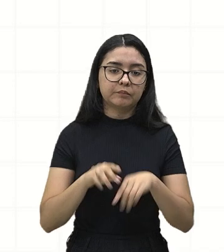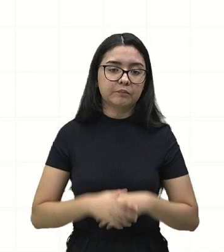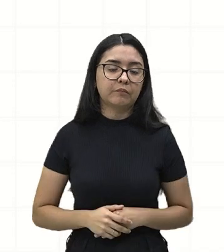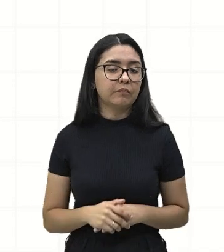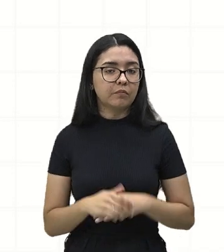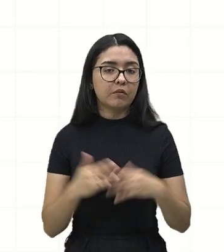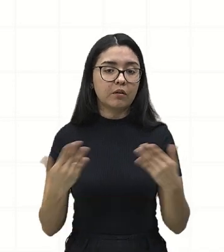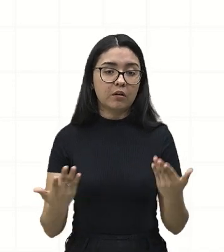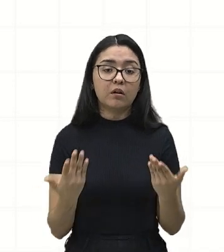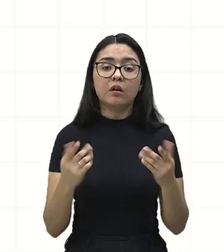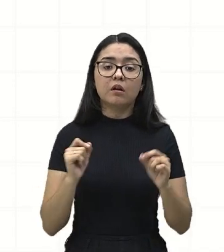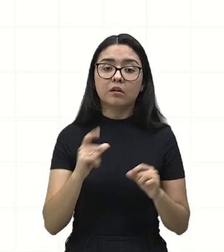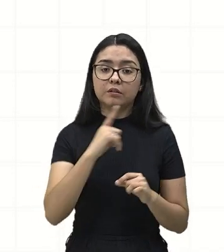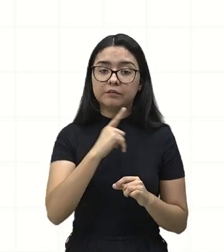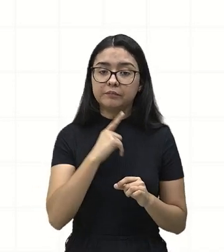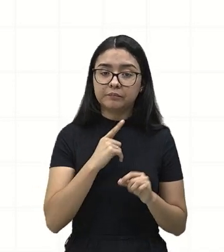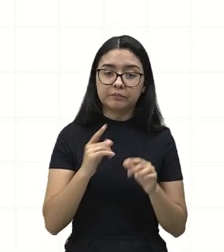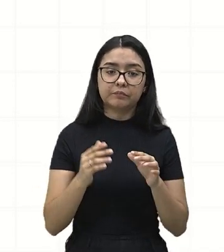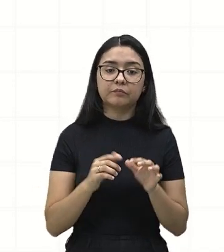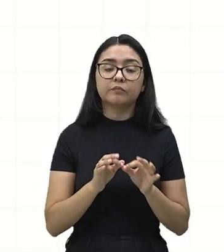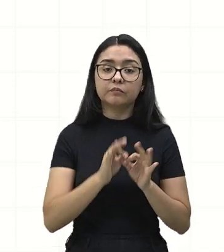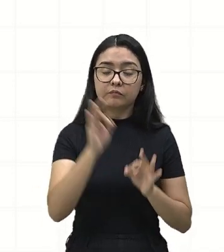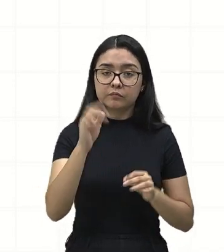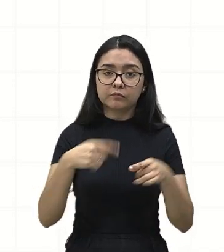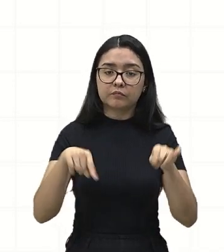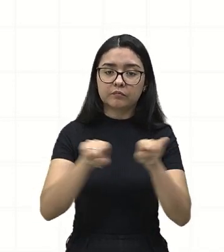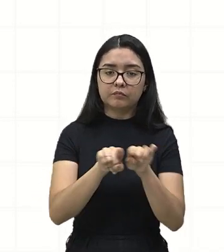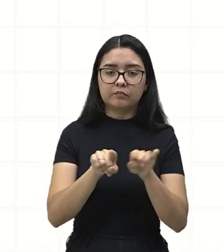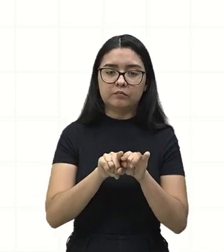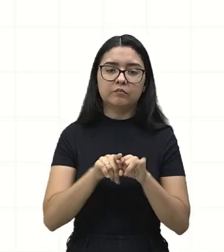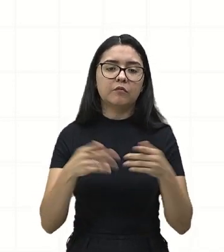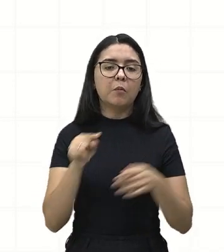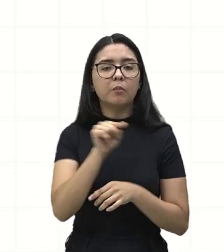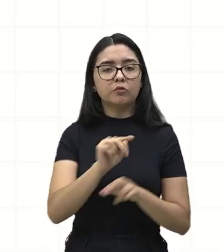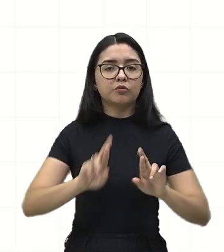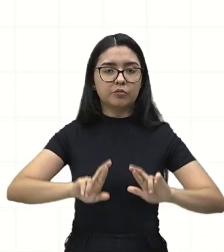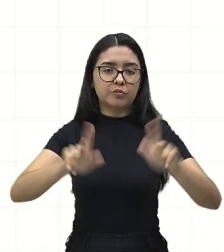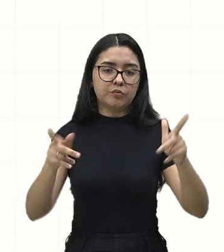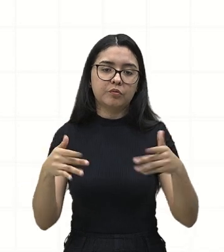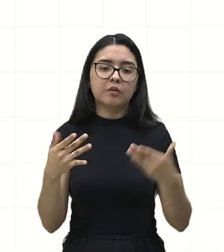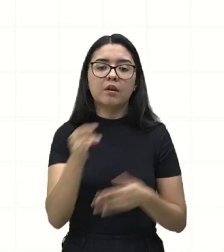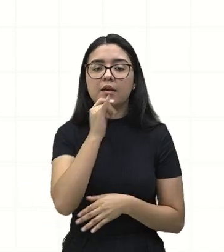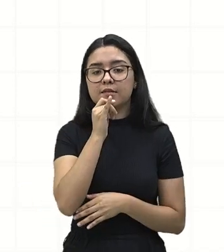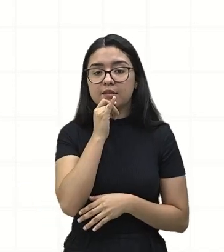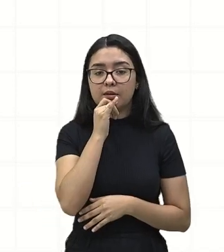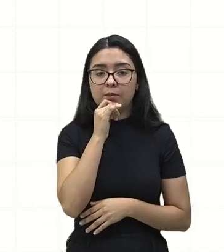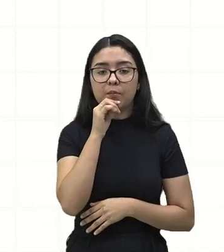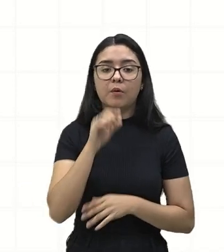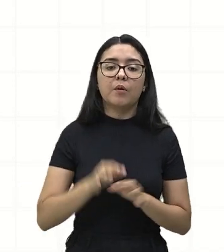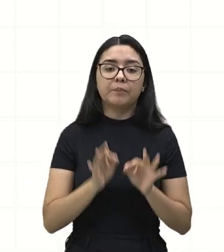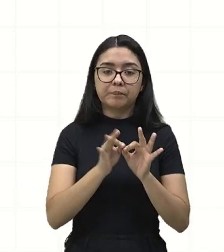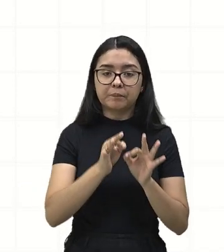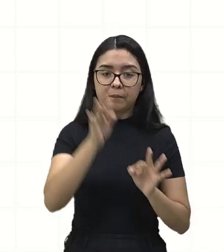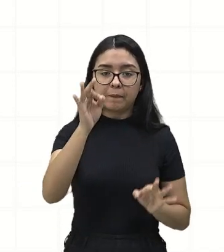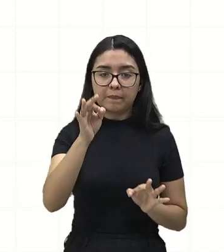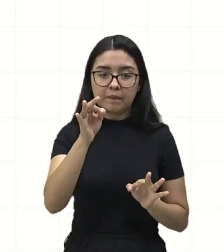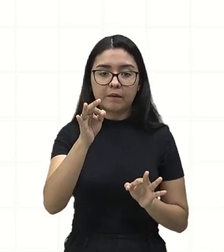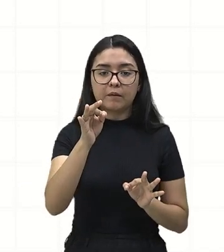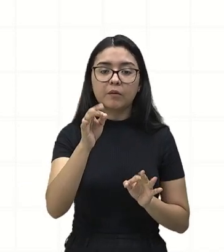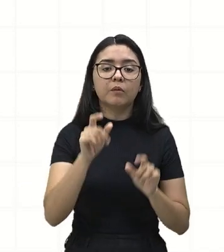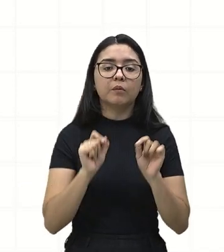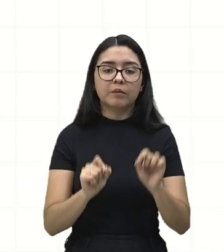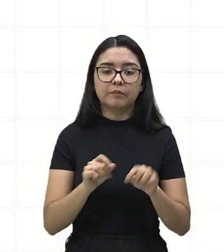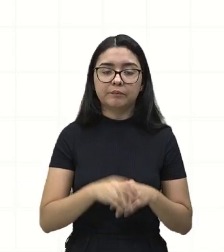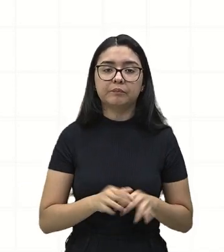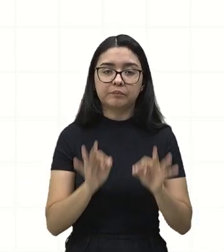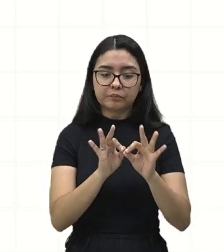Que encontra outros dois lados em pontos distintos, então aqui é o meu ponto M e o meu ponto P, né?